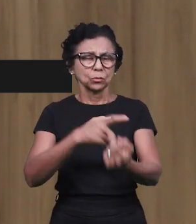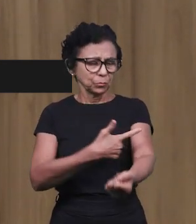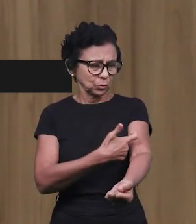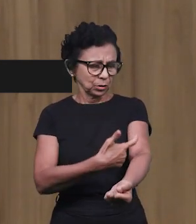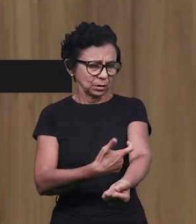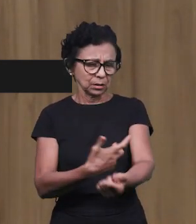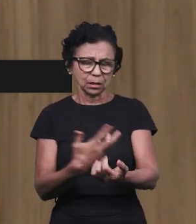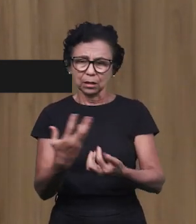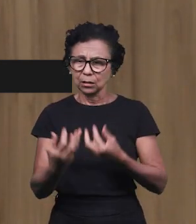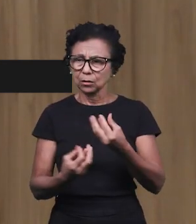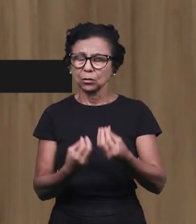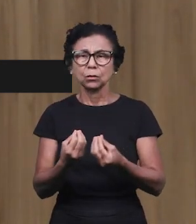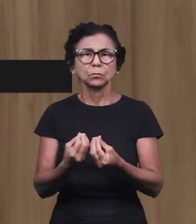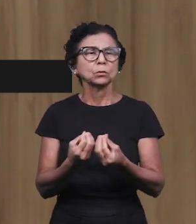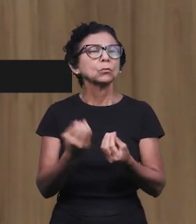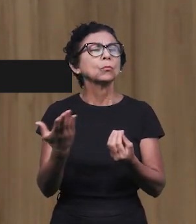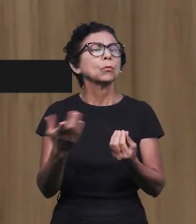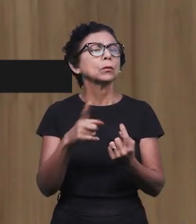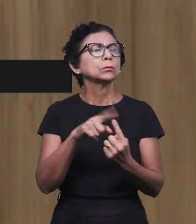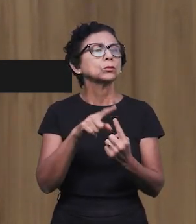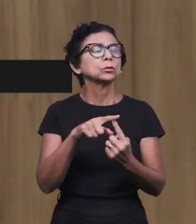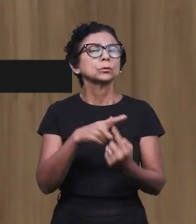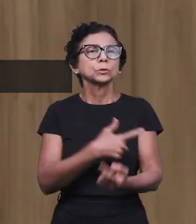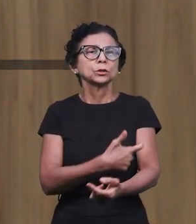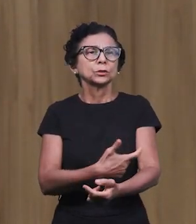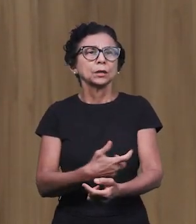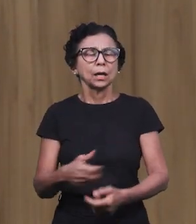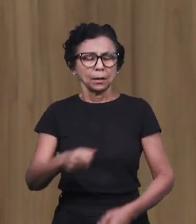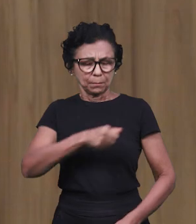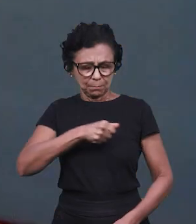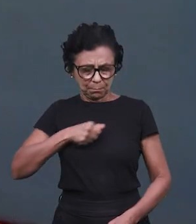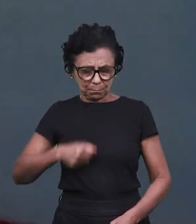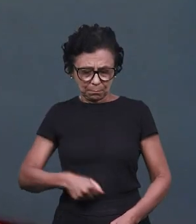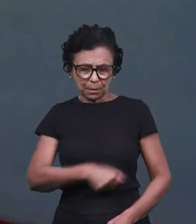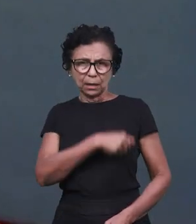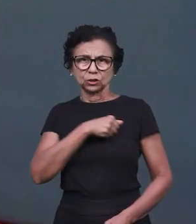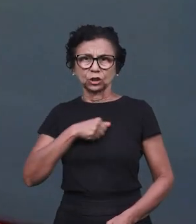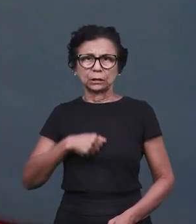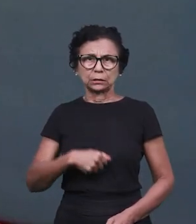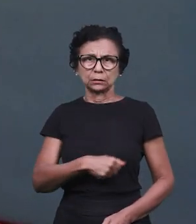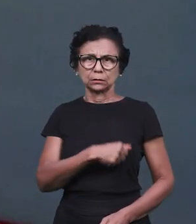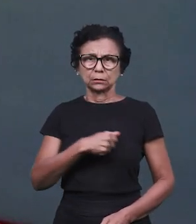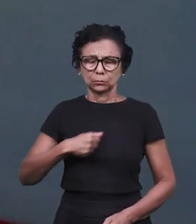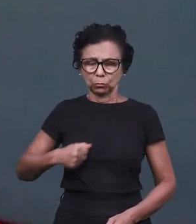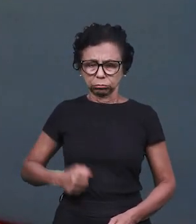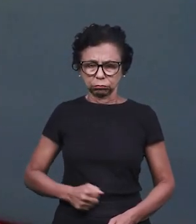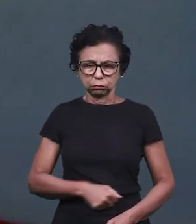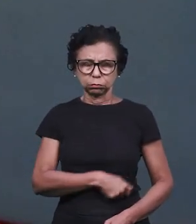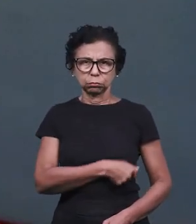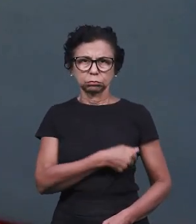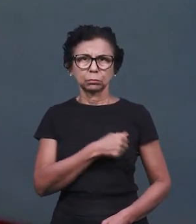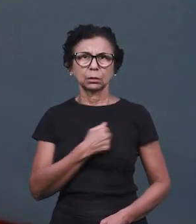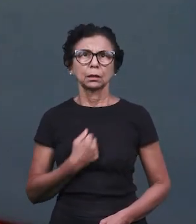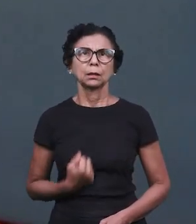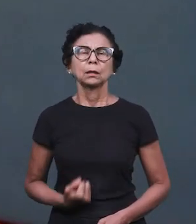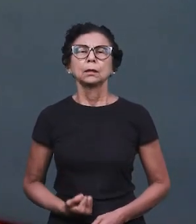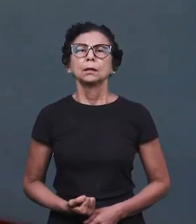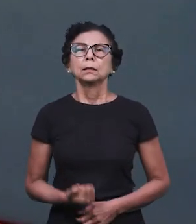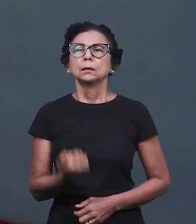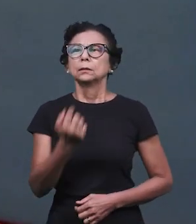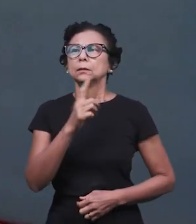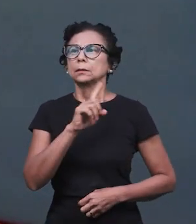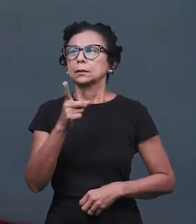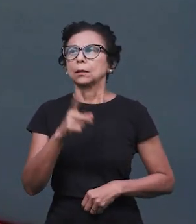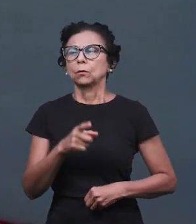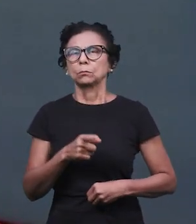atitude? Ou existe algum exame que a pessoa possa fazer? Exame de imagem? Não. Pois não, né? Dos transtornos mentais, não. Não. Nós temos...